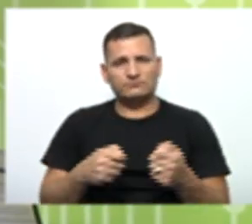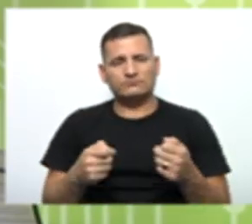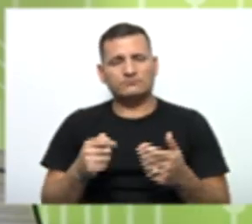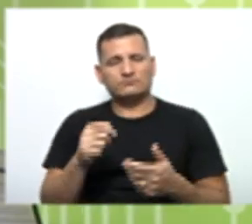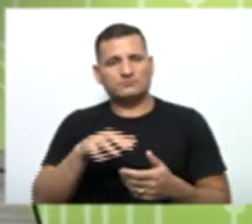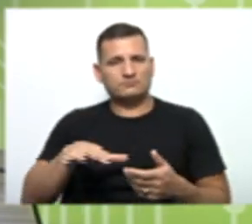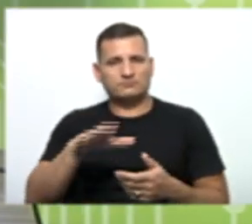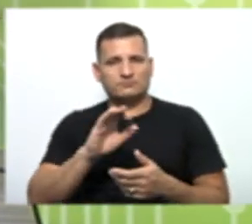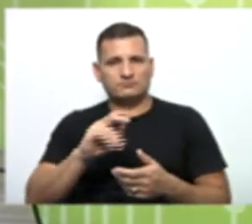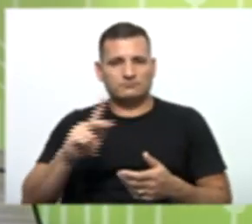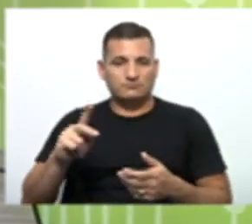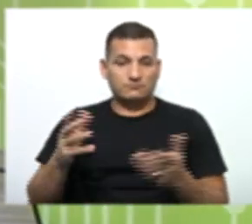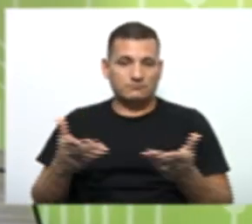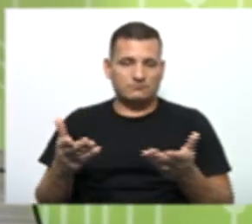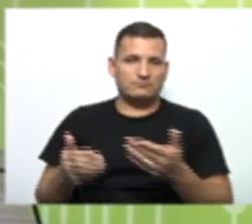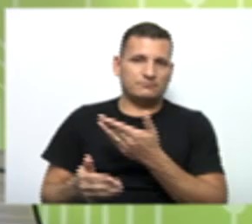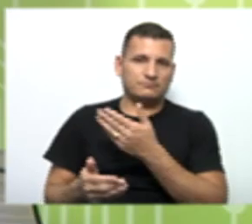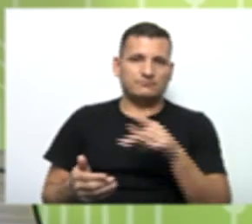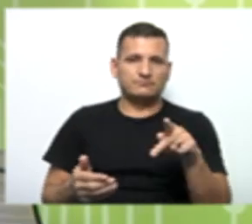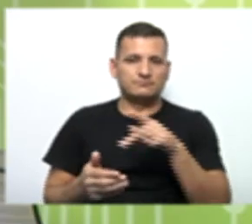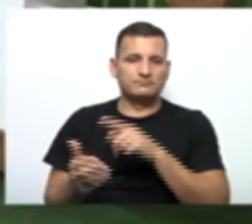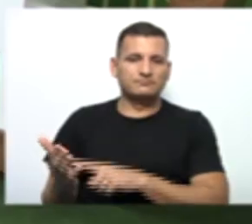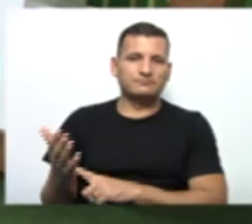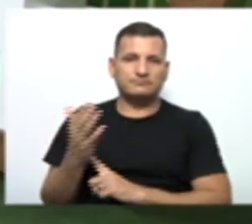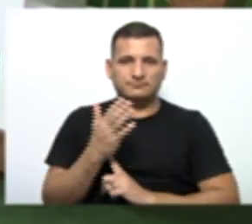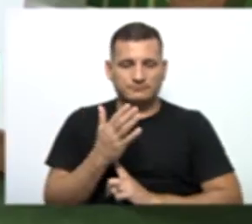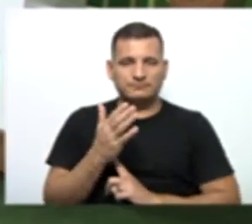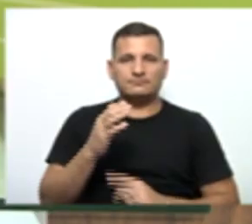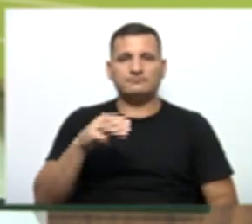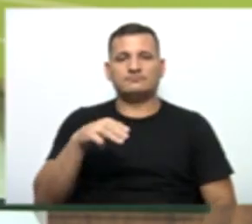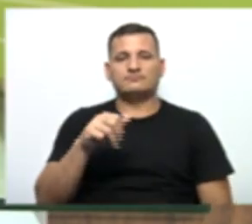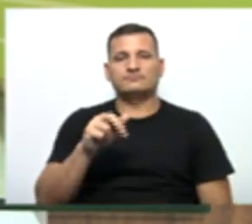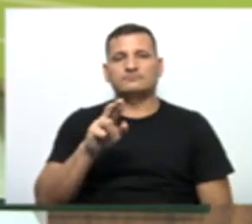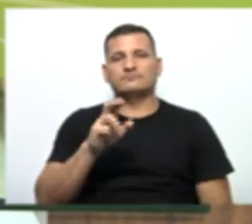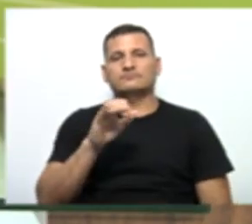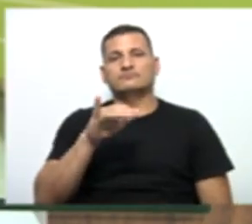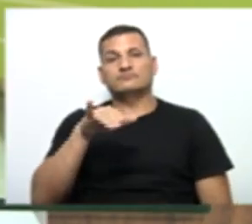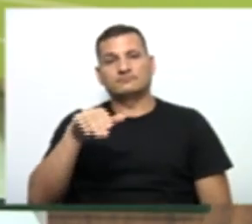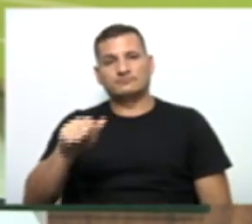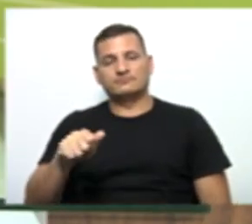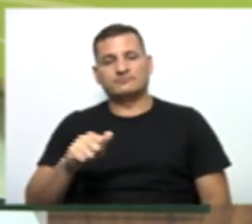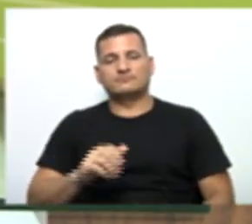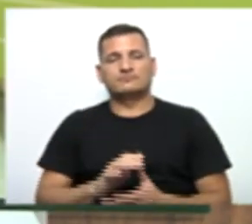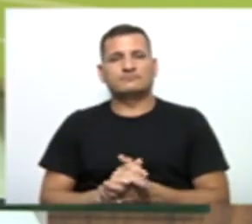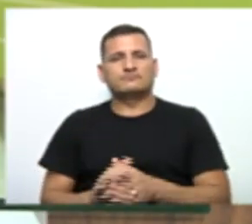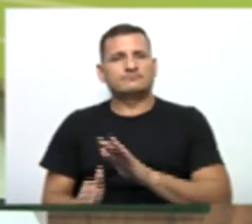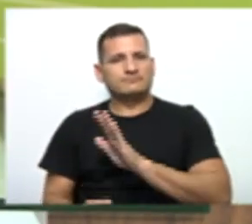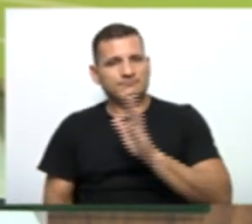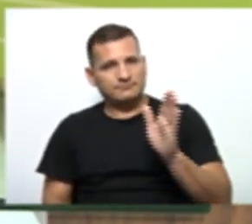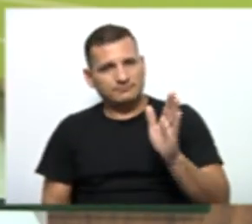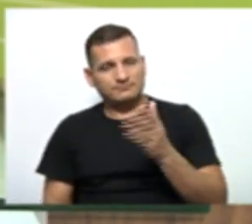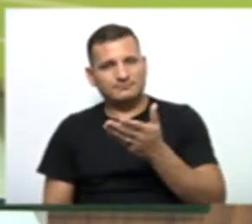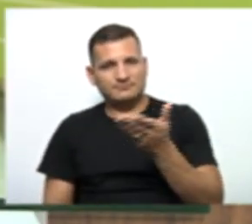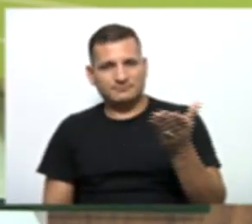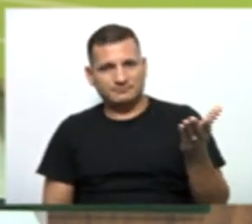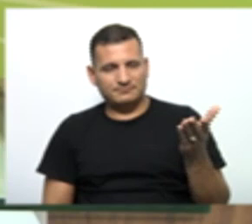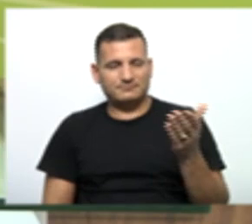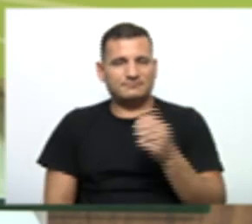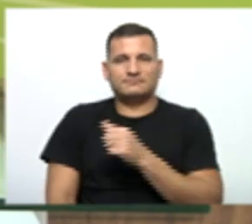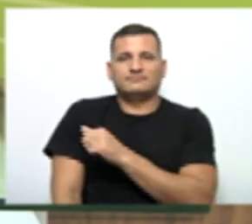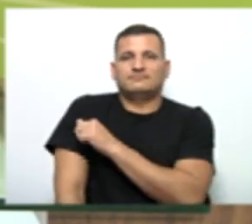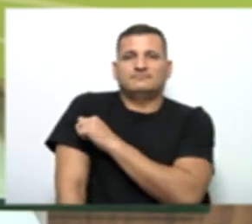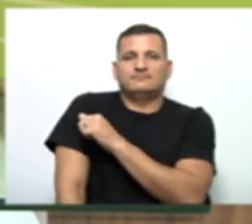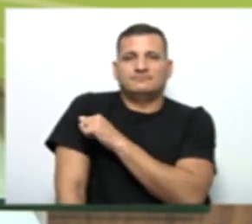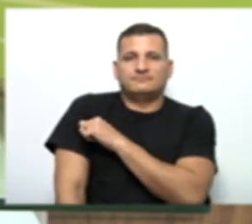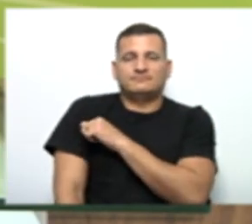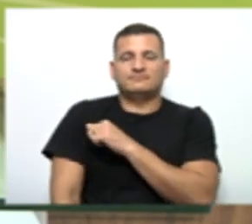me auxiliando aqui a professora Márcia. Olá, professor Willis, boa tarde. Olá, alunos e alunas de todo o estado de